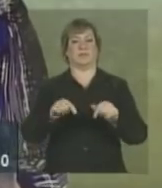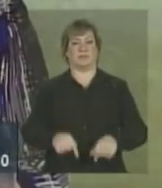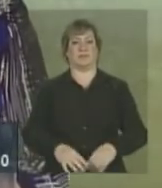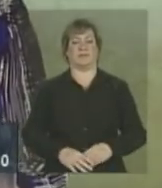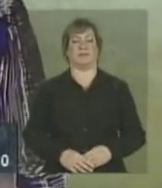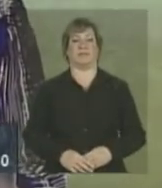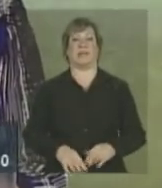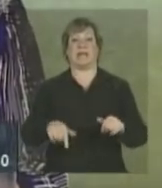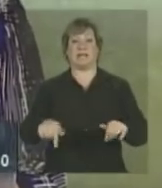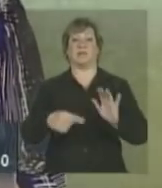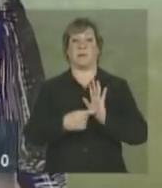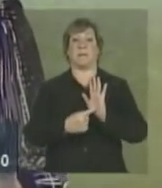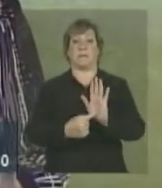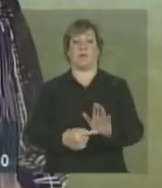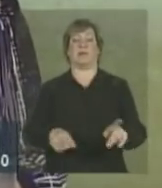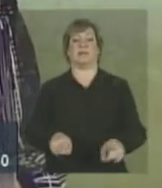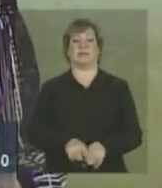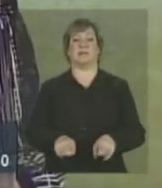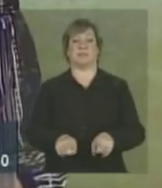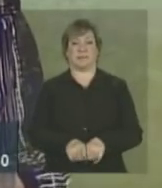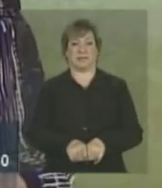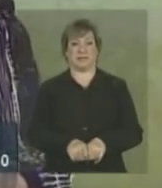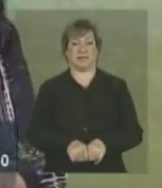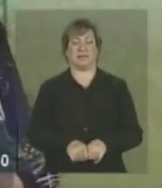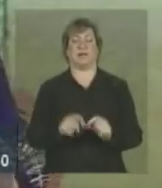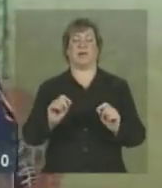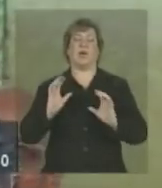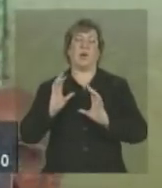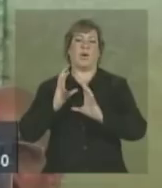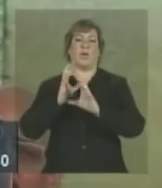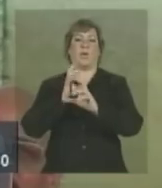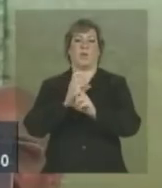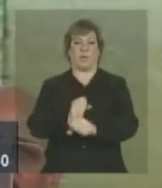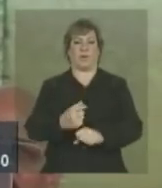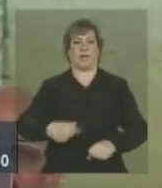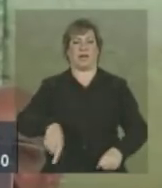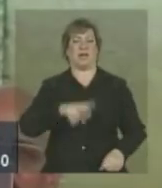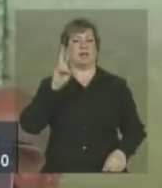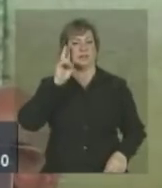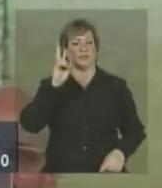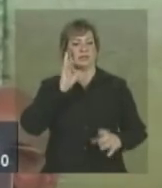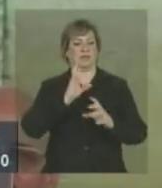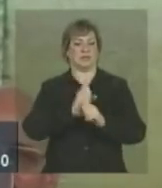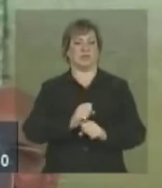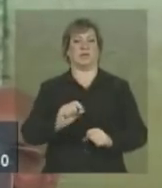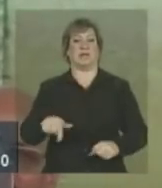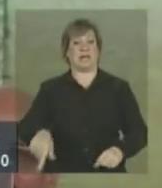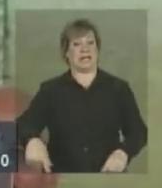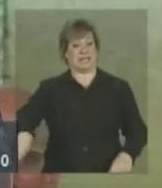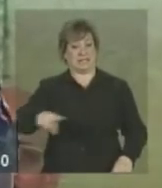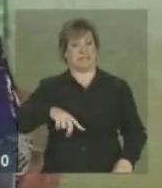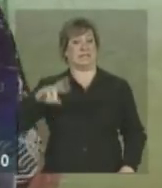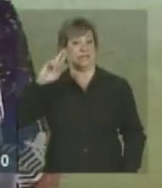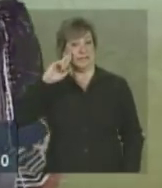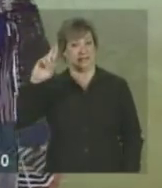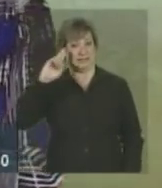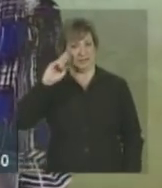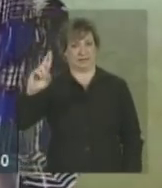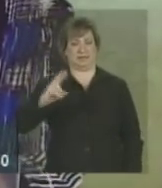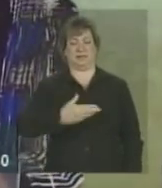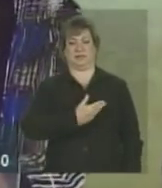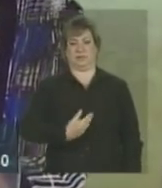O que mostra também que, ao longo dessa história, esses líderes se